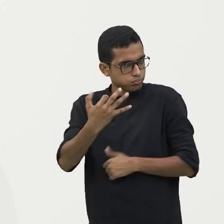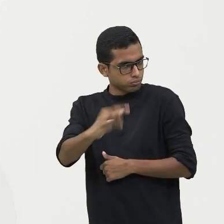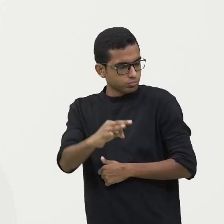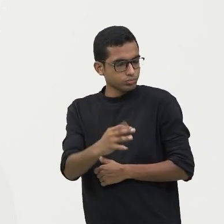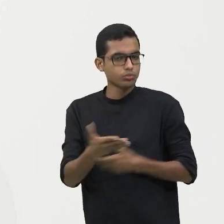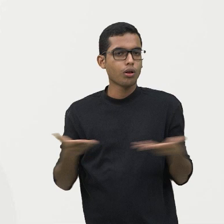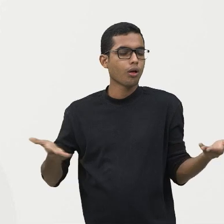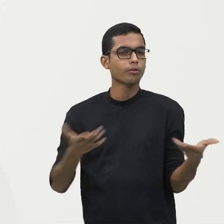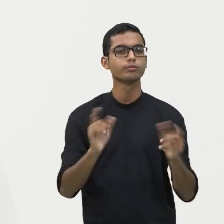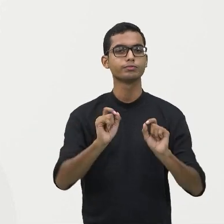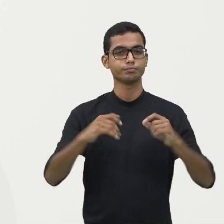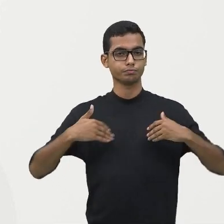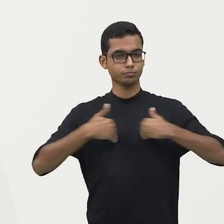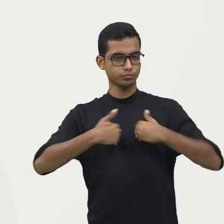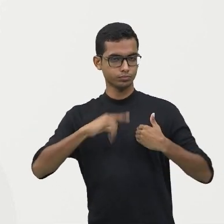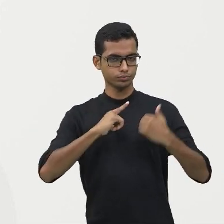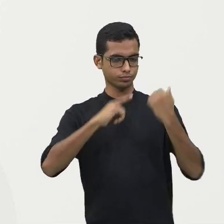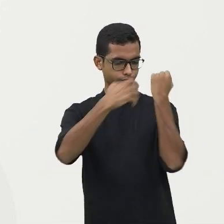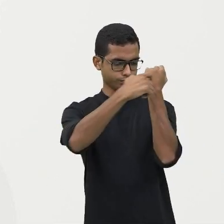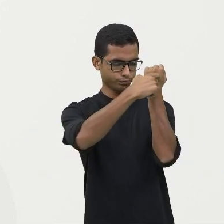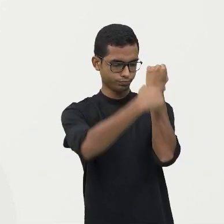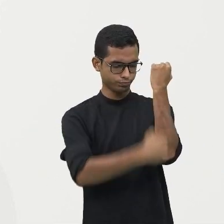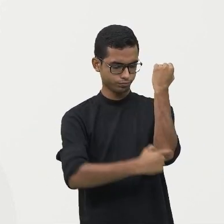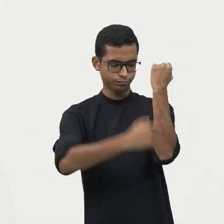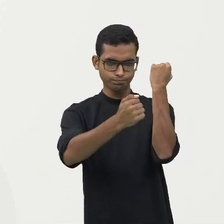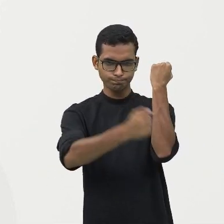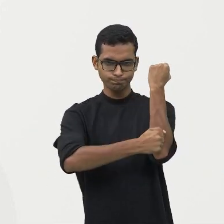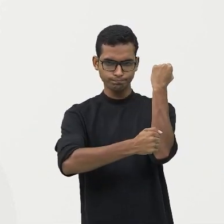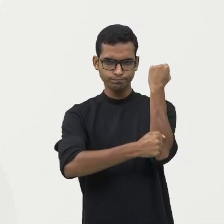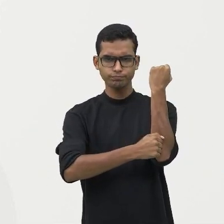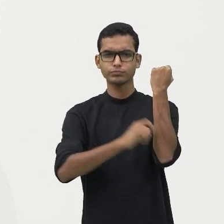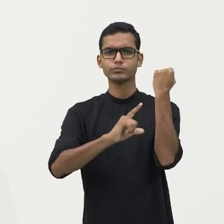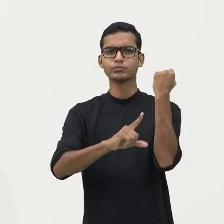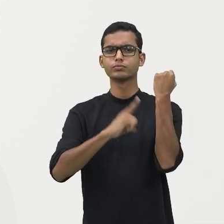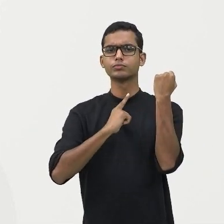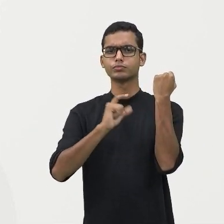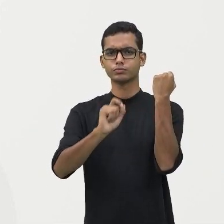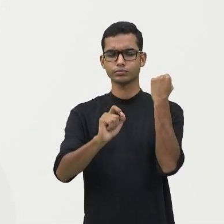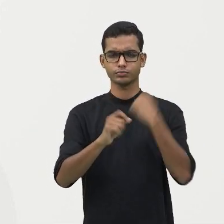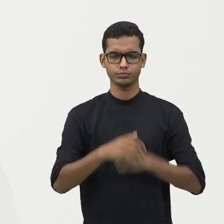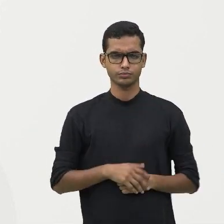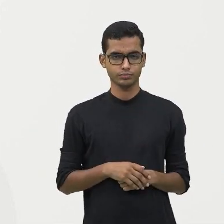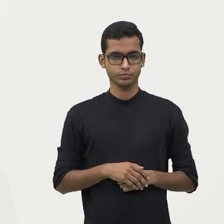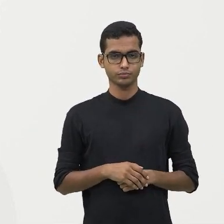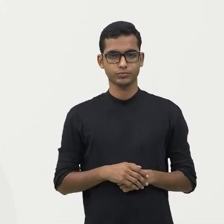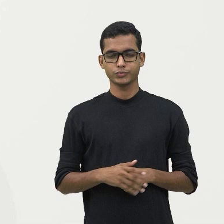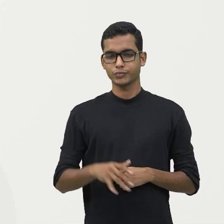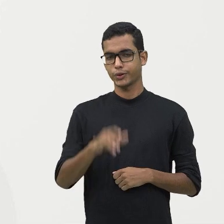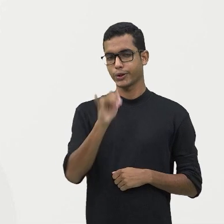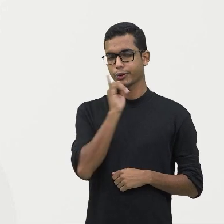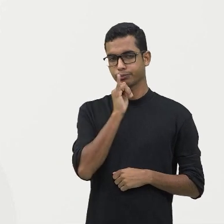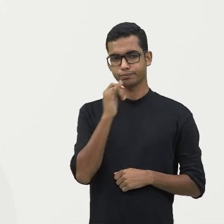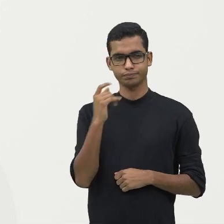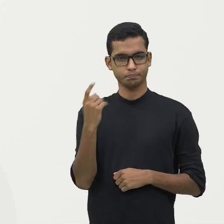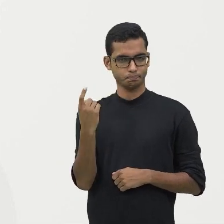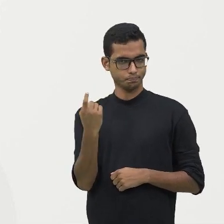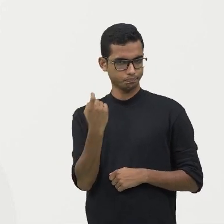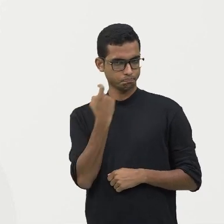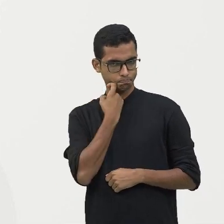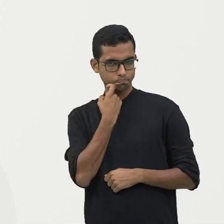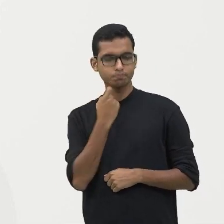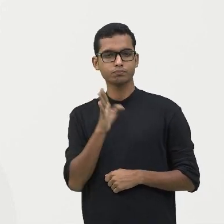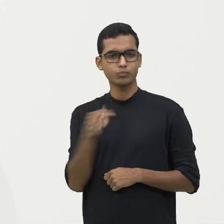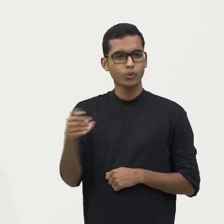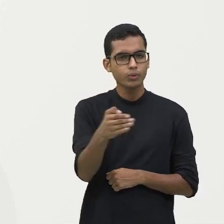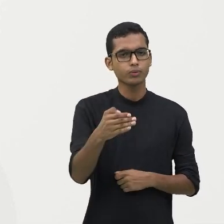animais vertebrados, né, a gente vai ter, eles vão ter, no caso, peixes, anfíbios, répteis e